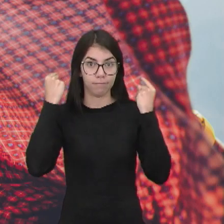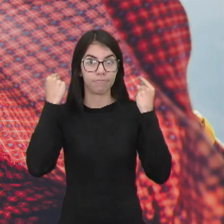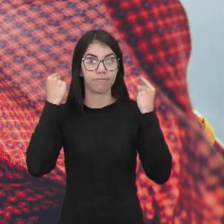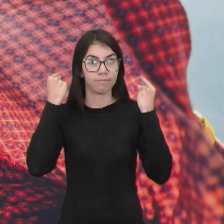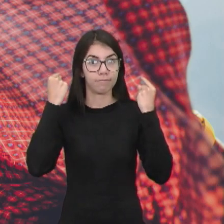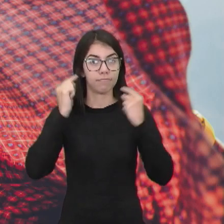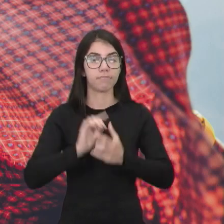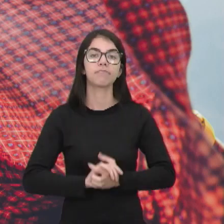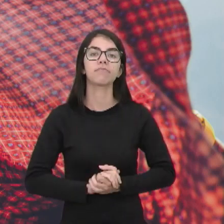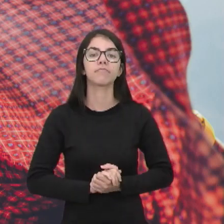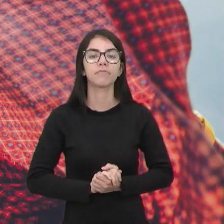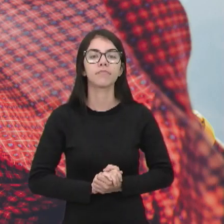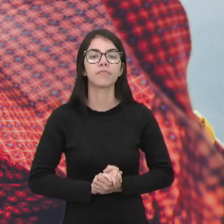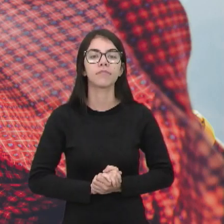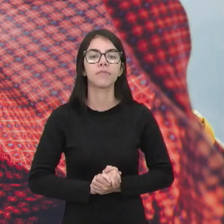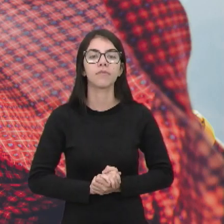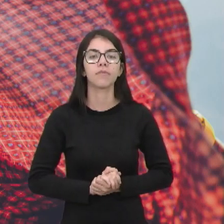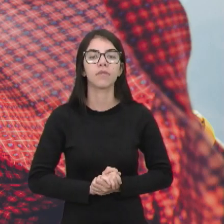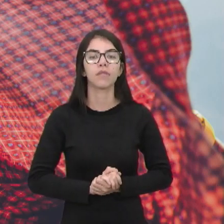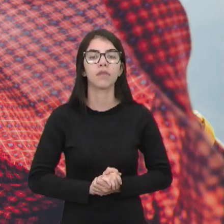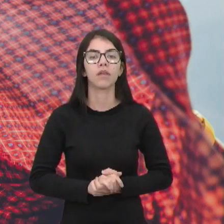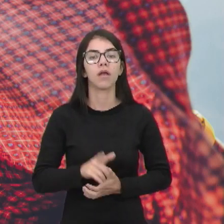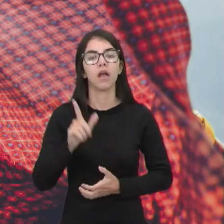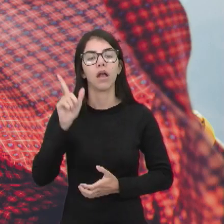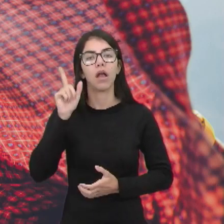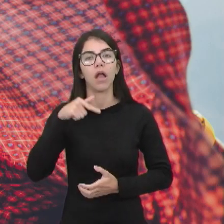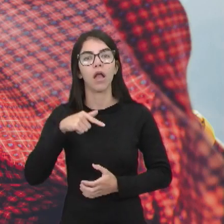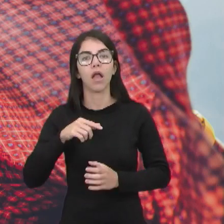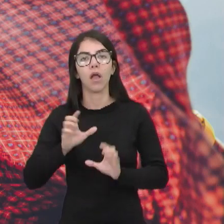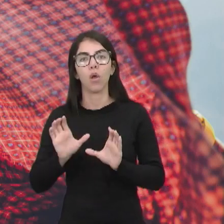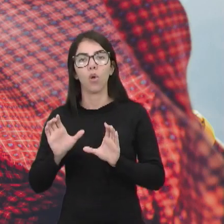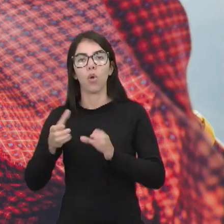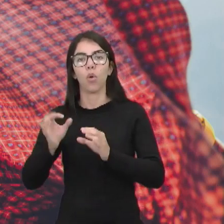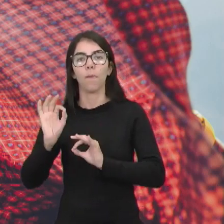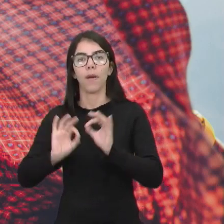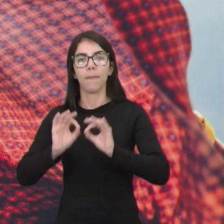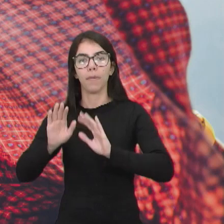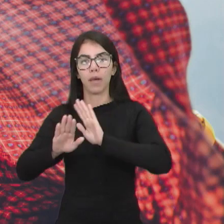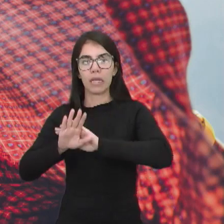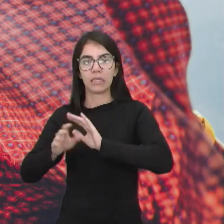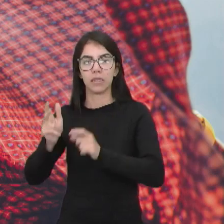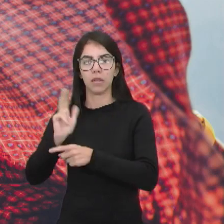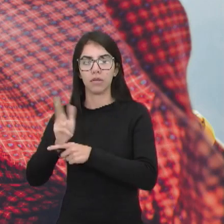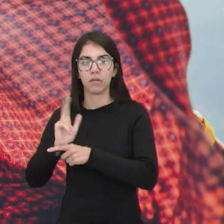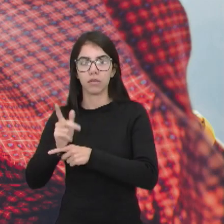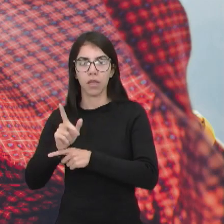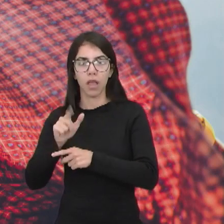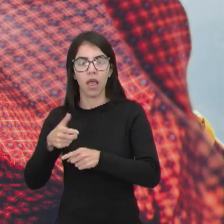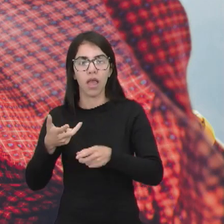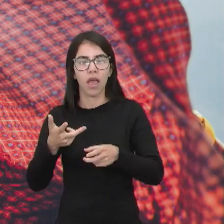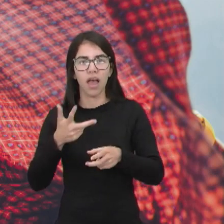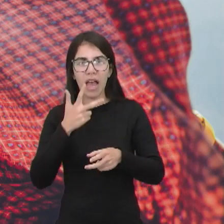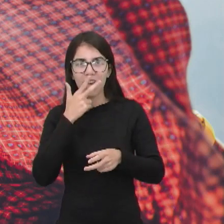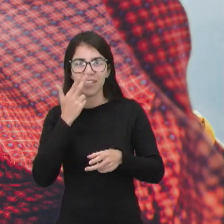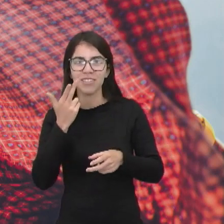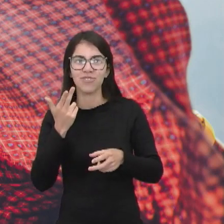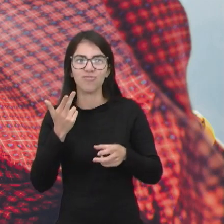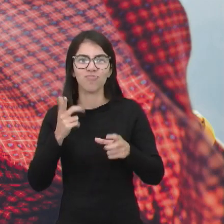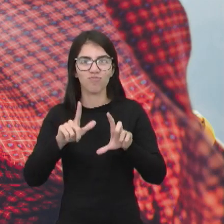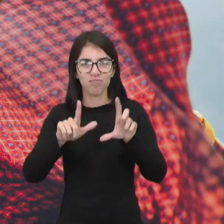Key, que inclusive o pessoal da produção aqui fez um negócio bem legal, né? A impressão que se tem aqui é que estão,